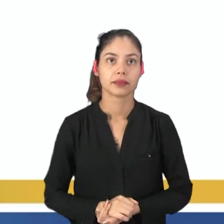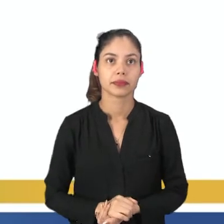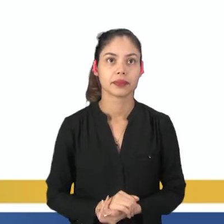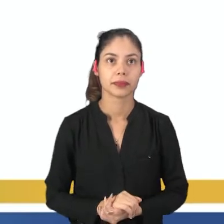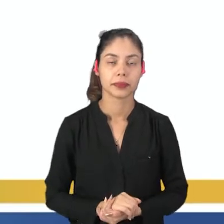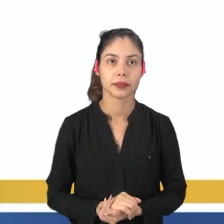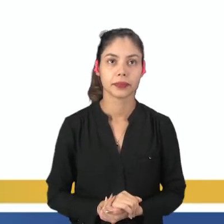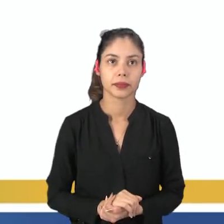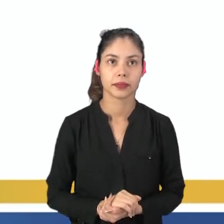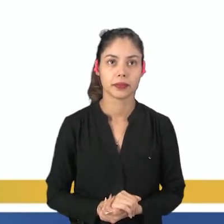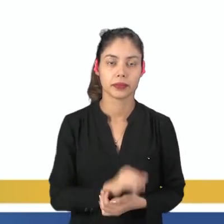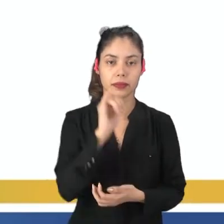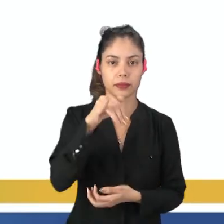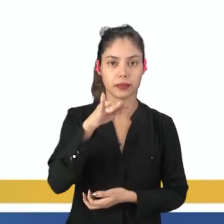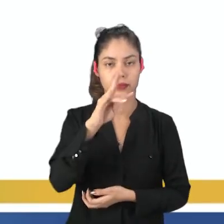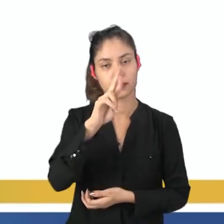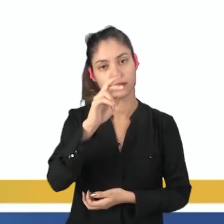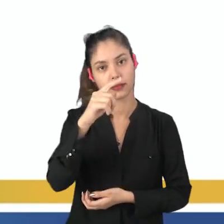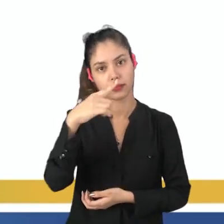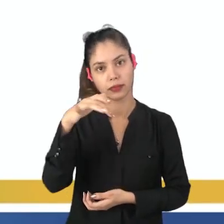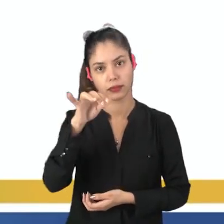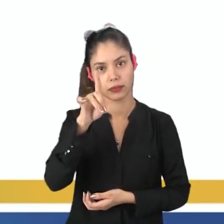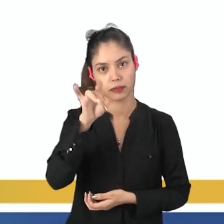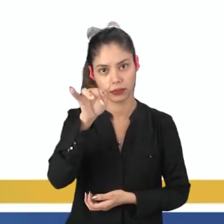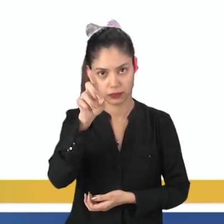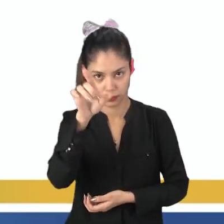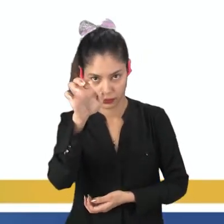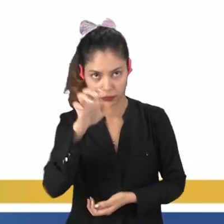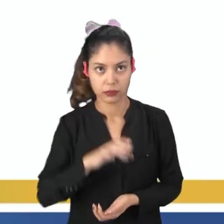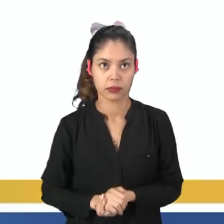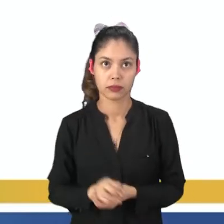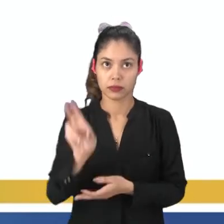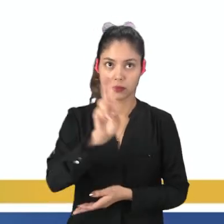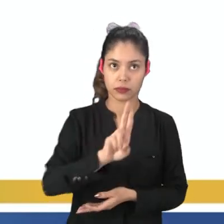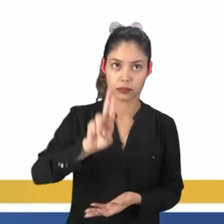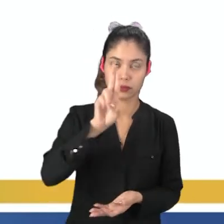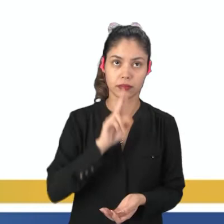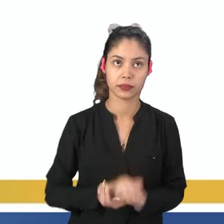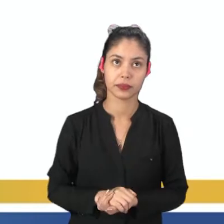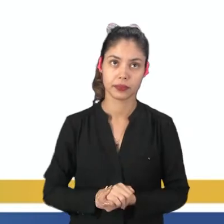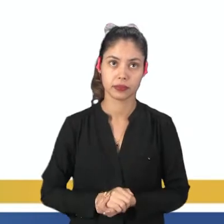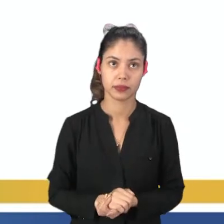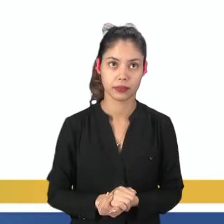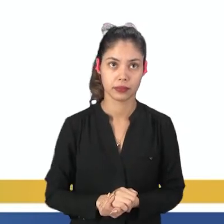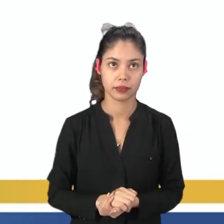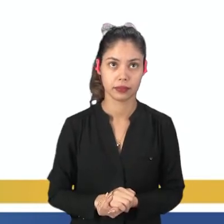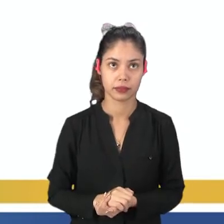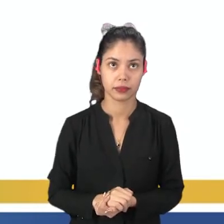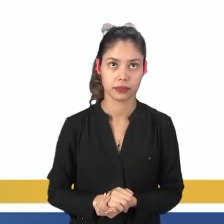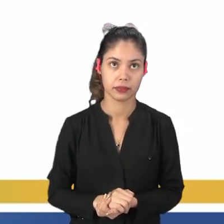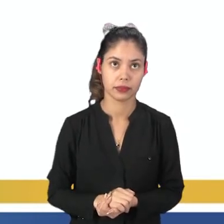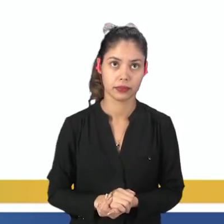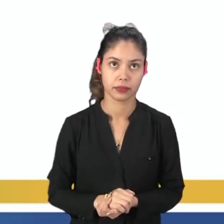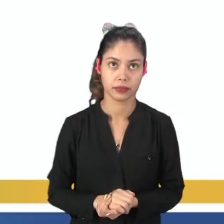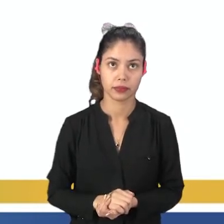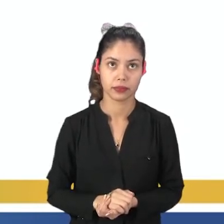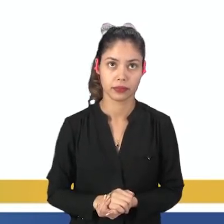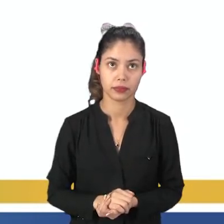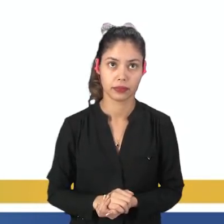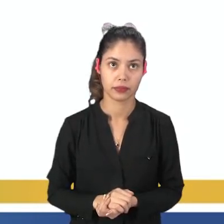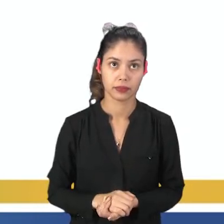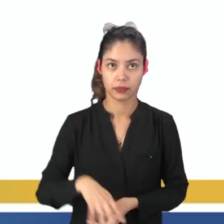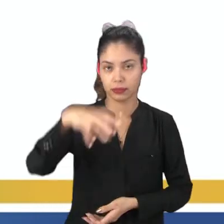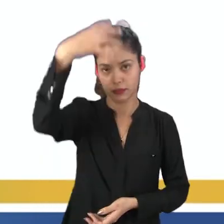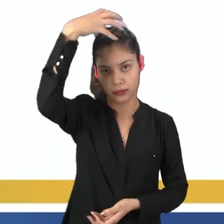Aqui temos novamente a intertextualidade sendo utilizada na propaganda. O